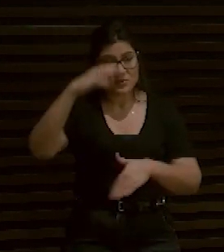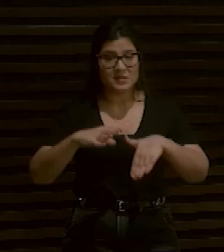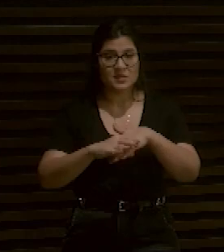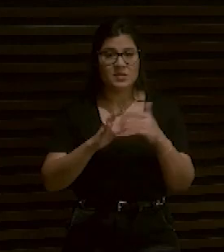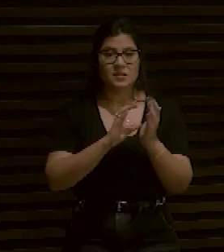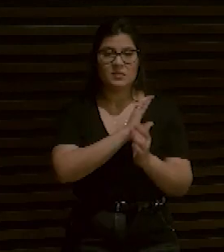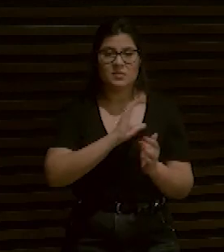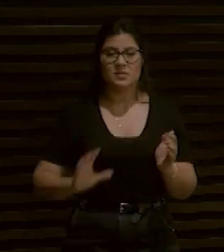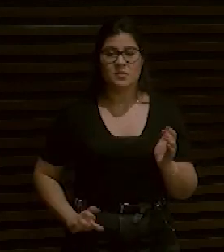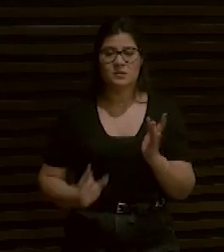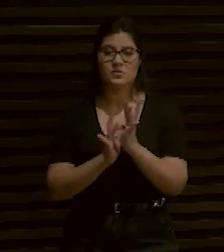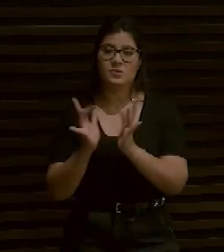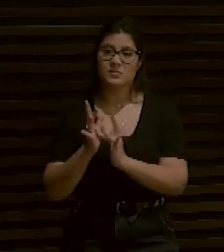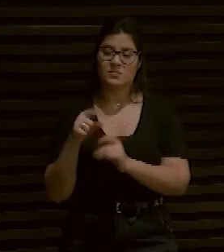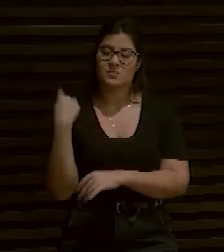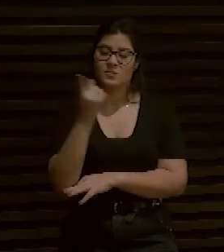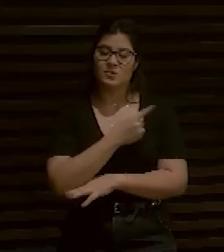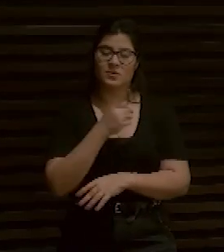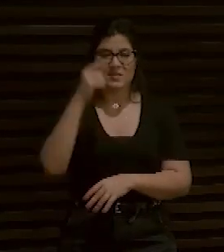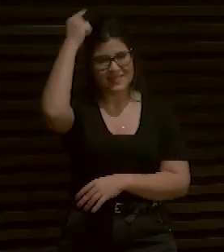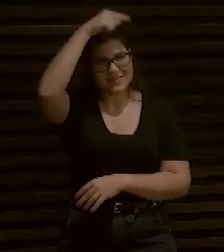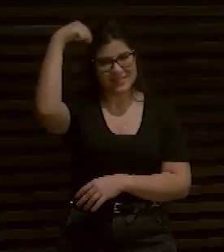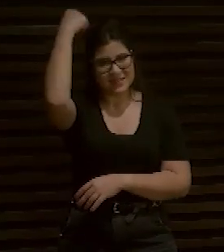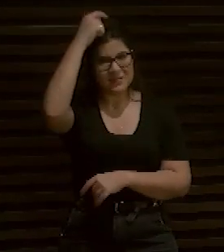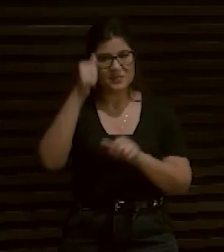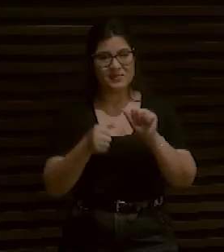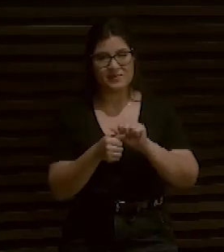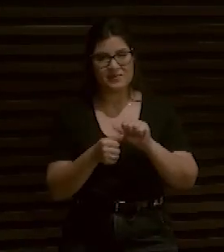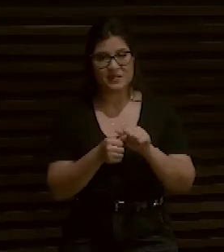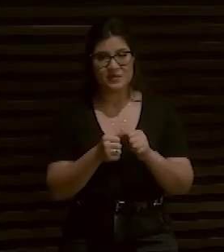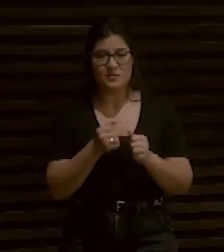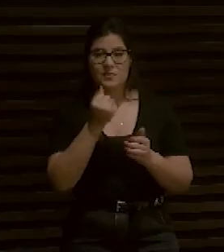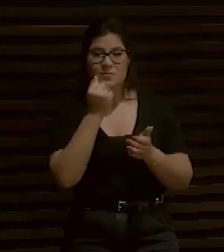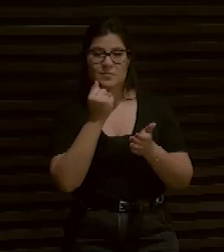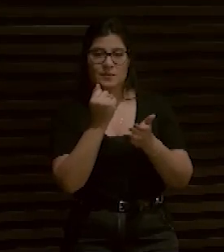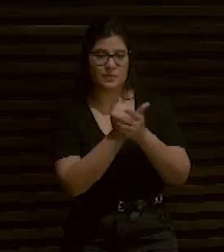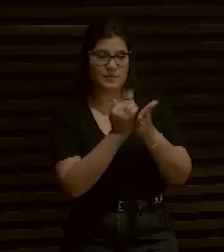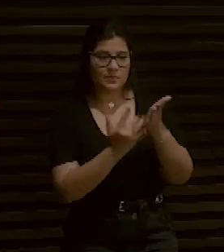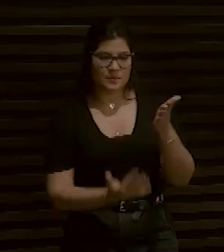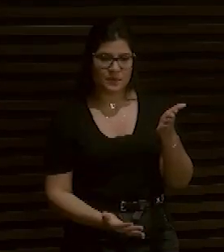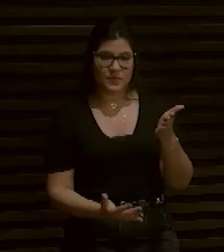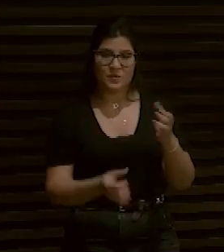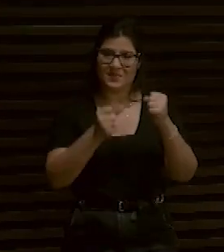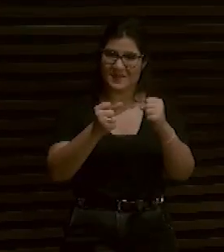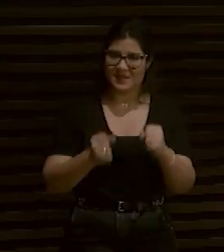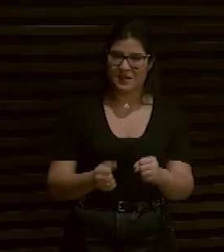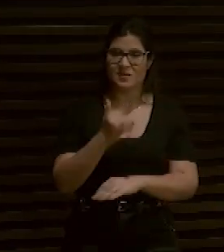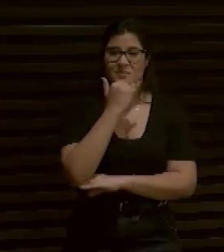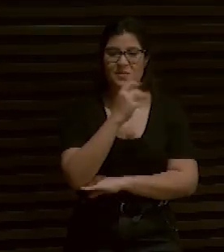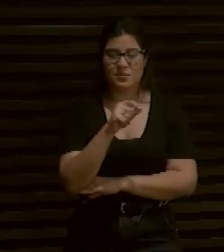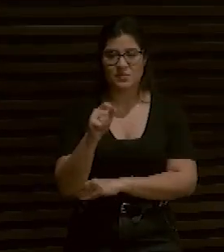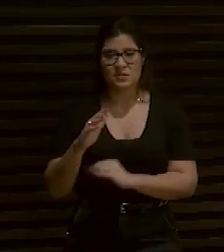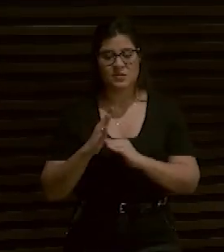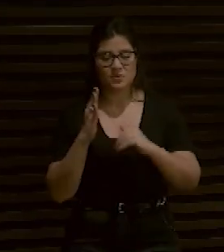Jesus, nós fomos feitos santos. O sangue de Jesus foi poderoso para nos perdoar de todo pecado, de